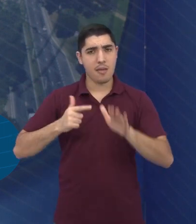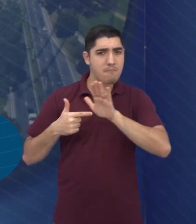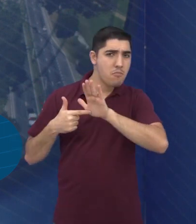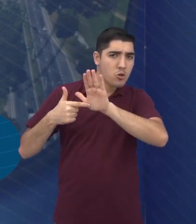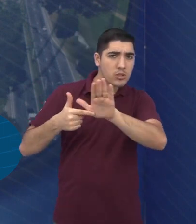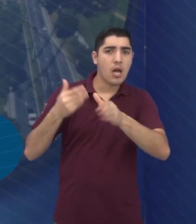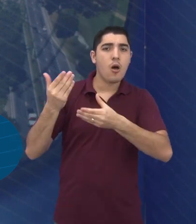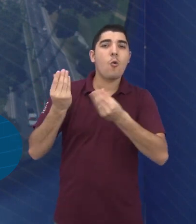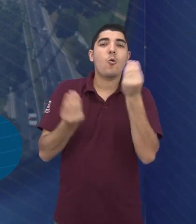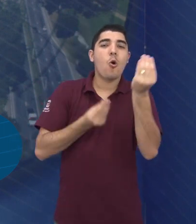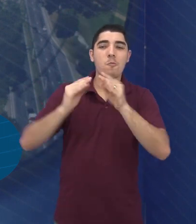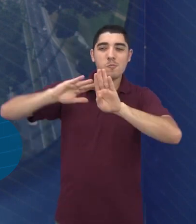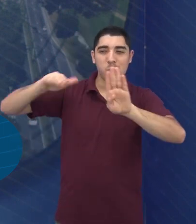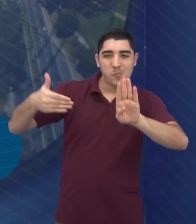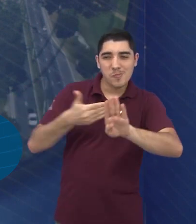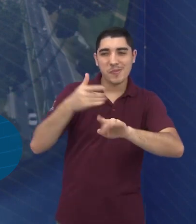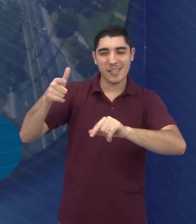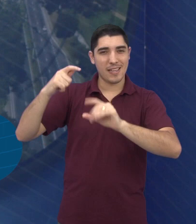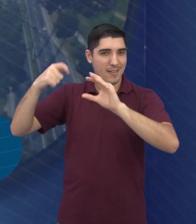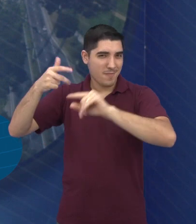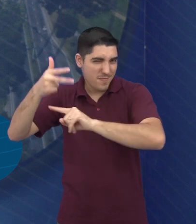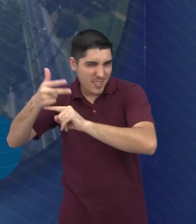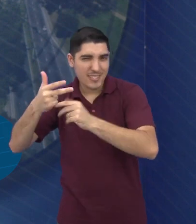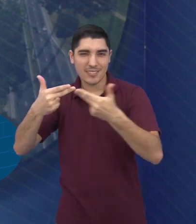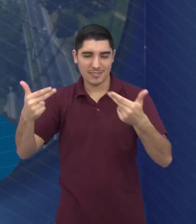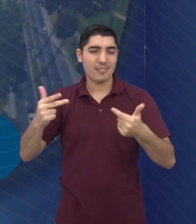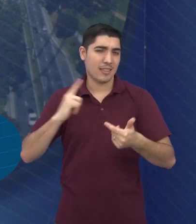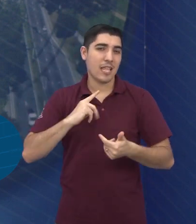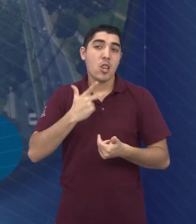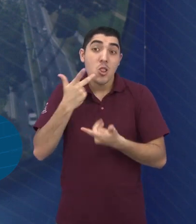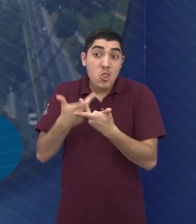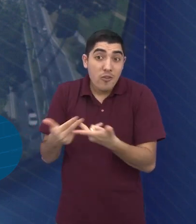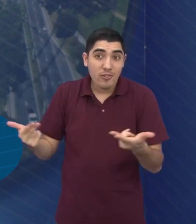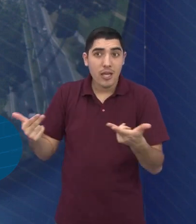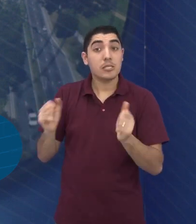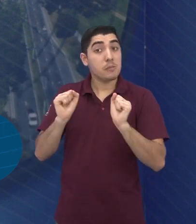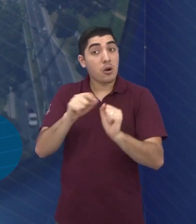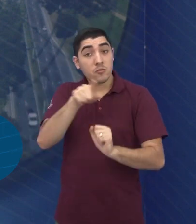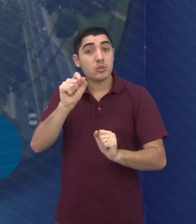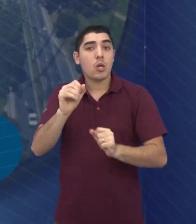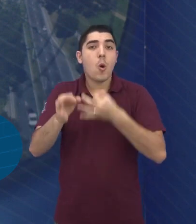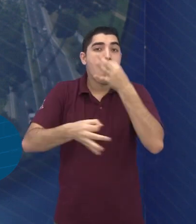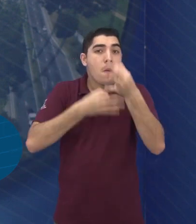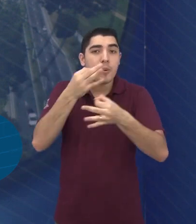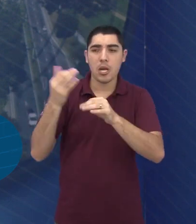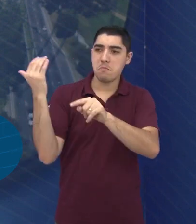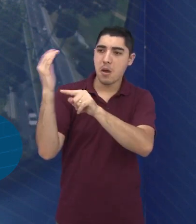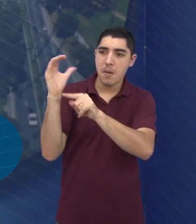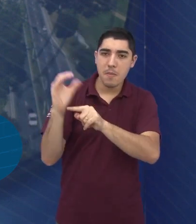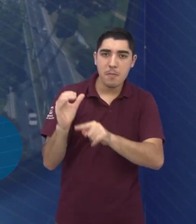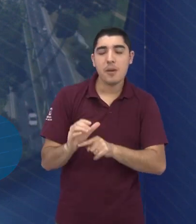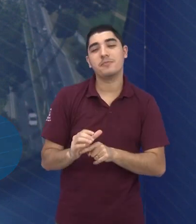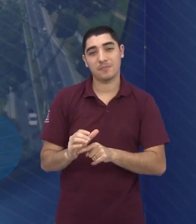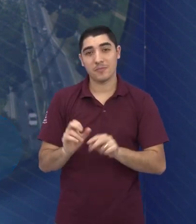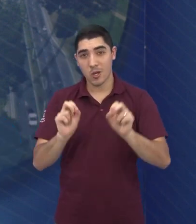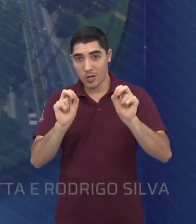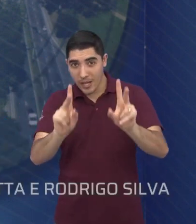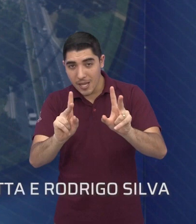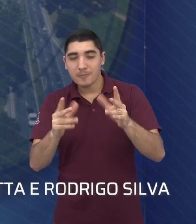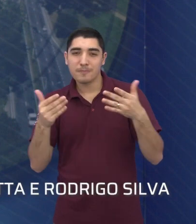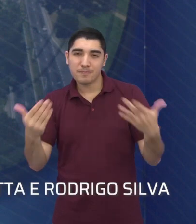acessos aos bastidores, a novidades que vêm por aí e também podem, inclusive, mandar sugestões de pauta, viu?